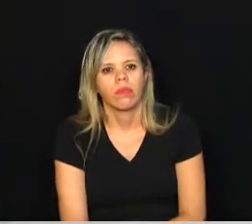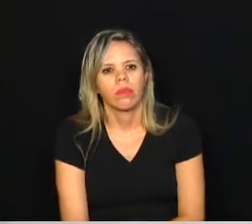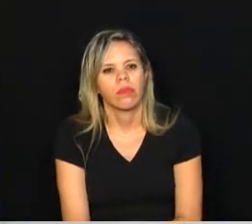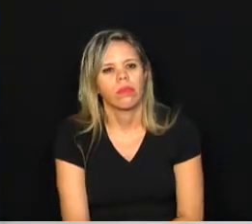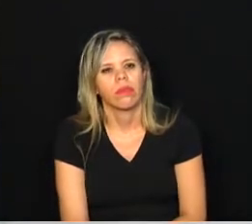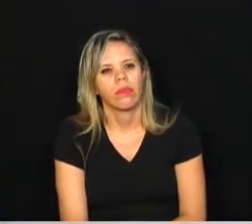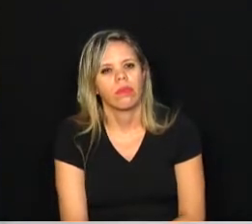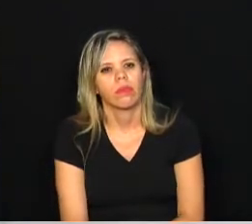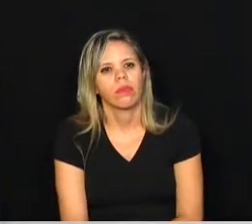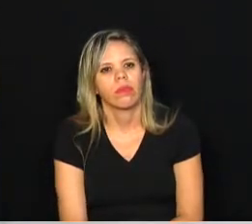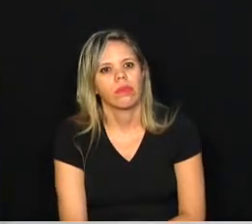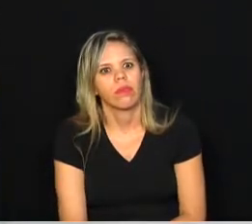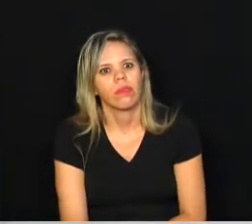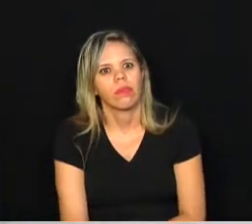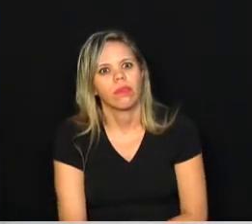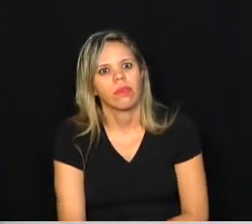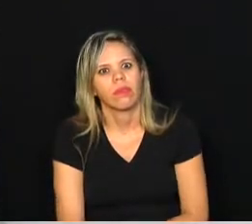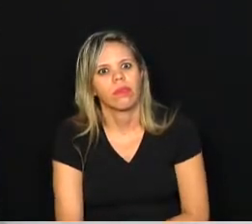Continua mudo, Adriana.